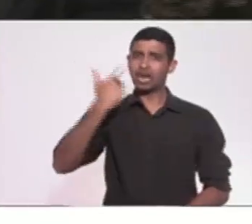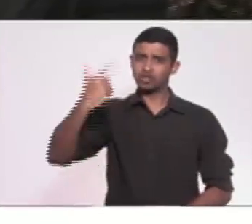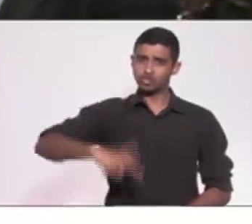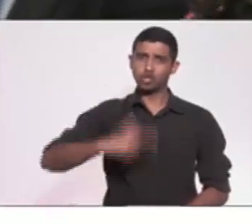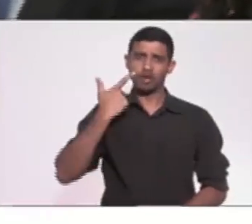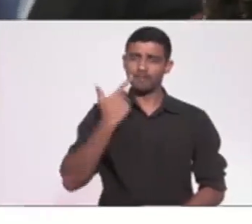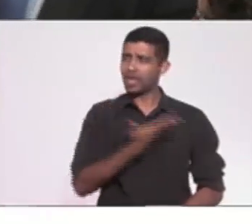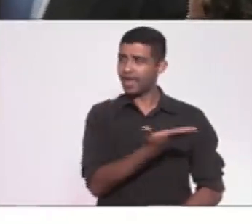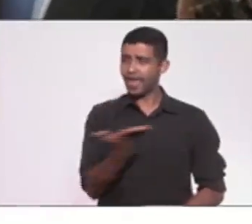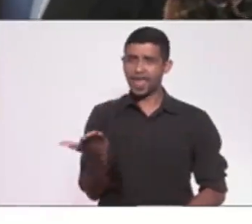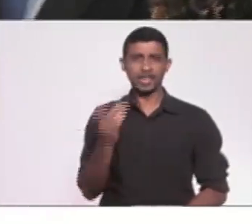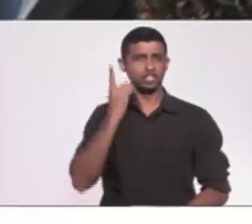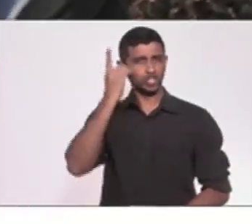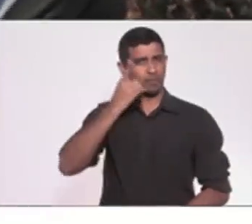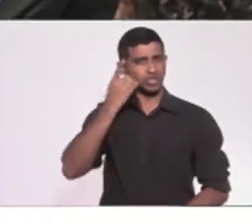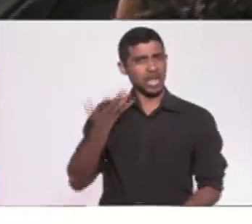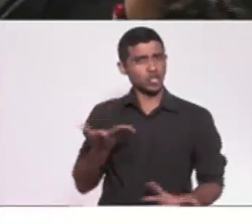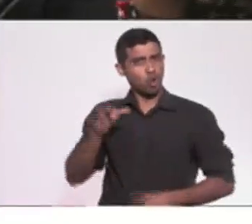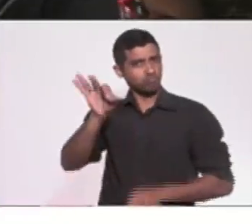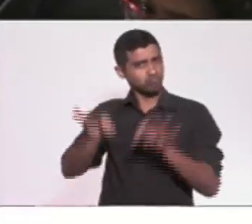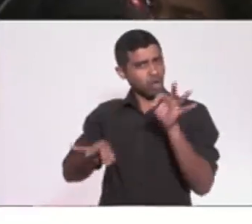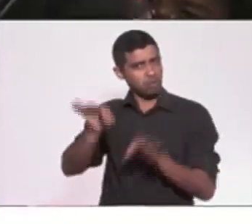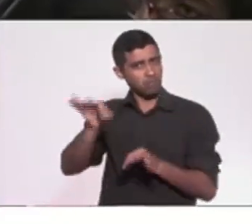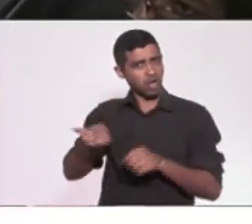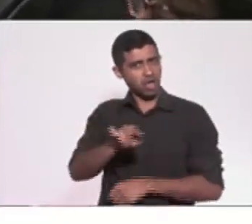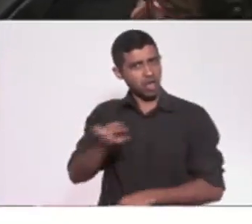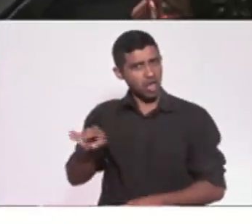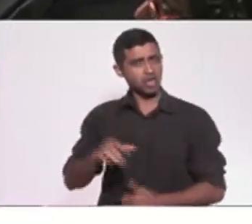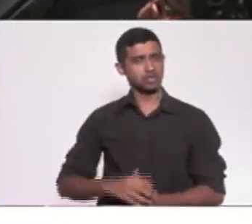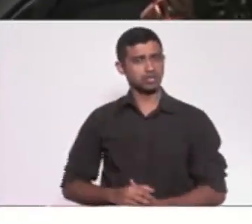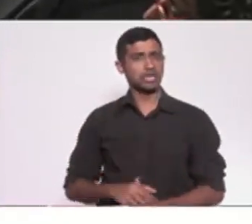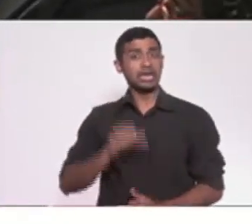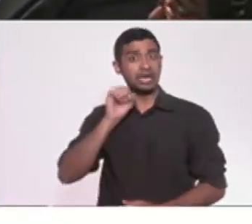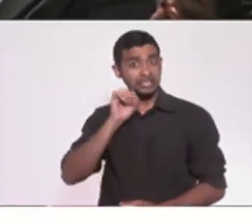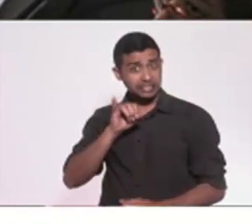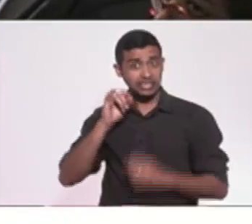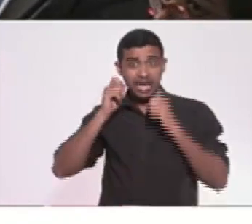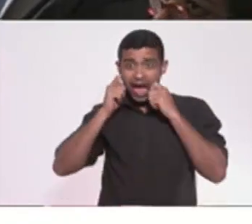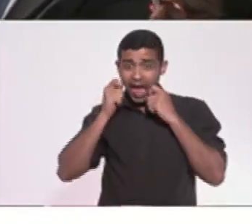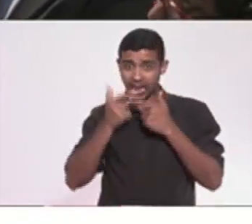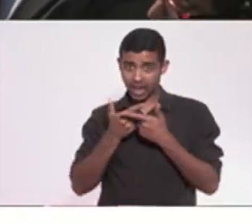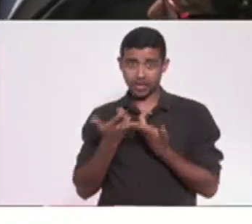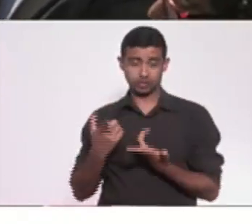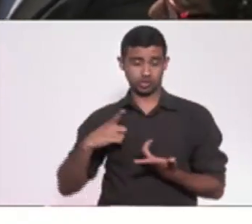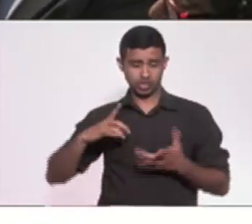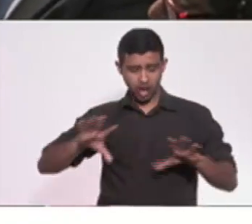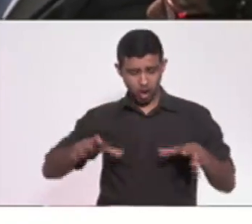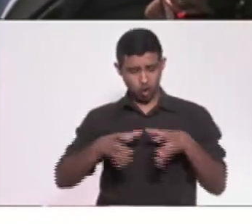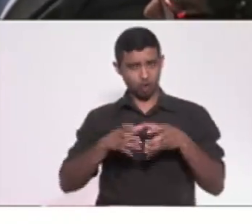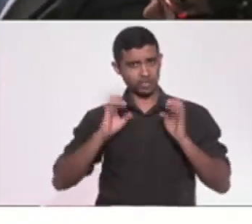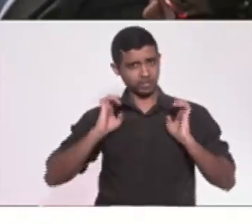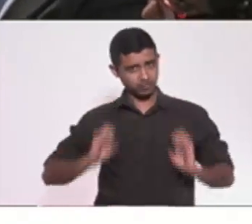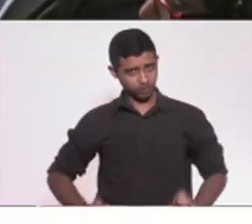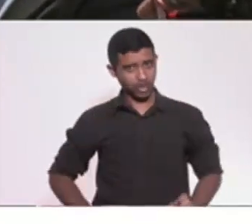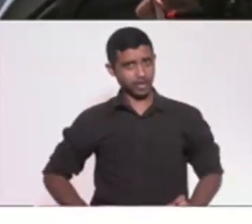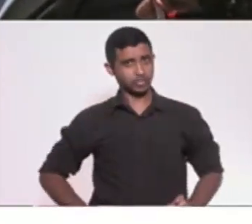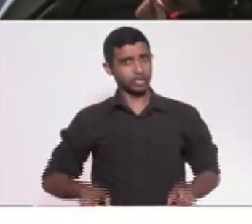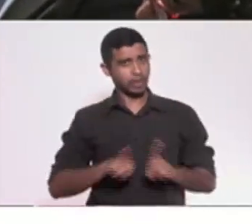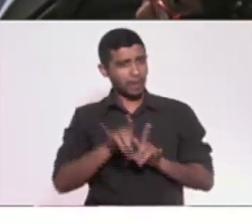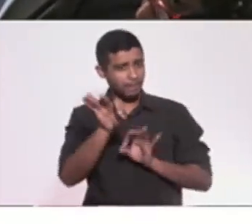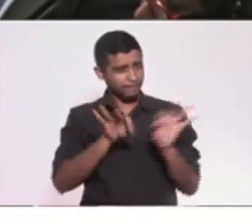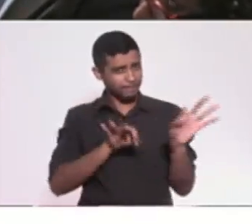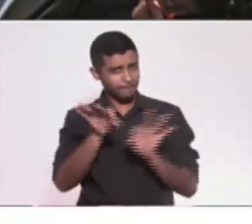esses deputados que estão sendo julgados hoje, se essa casa tivesse aberto uma comissão de ética e estabelecido